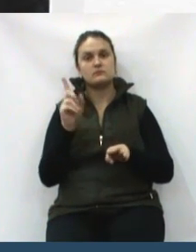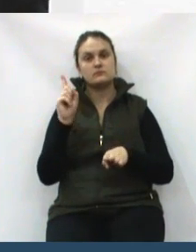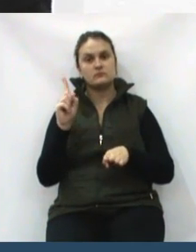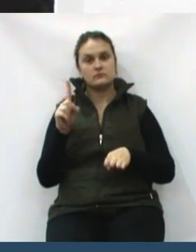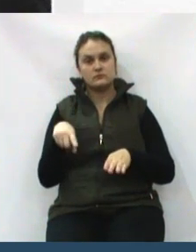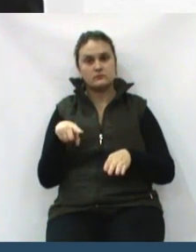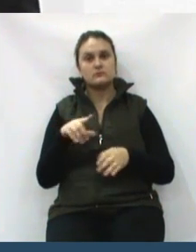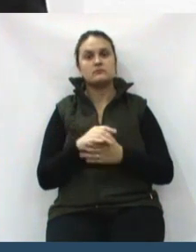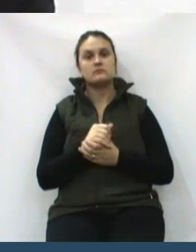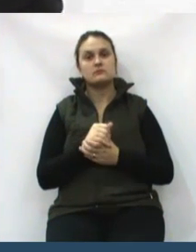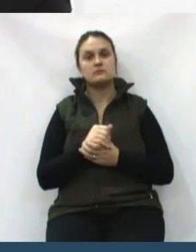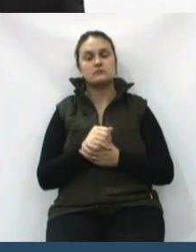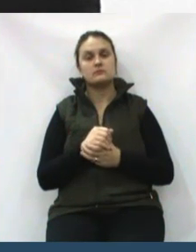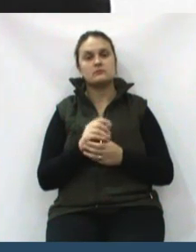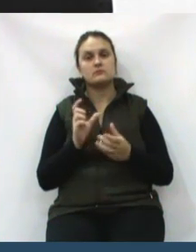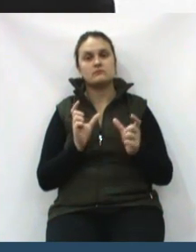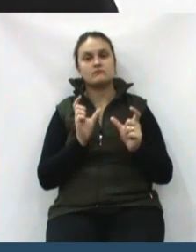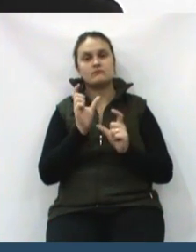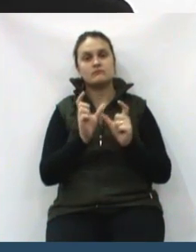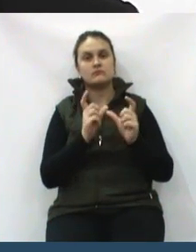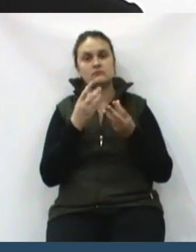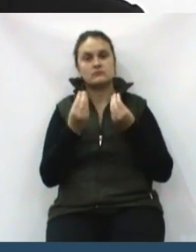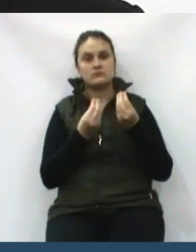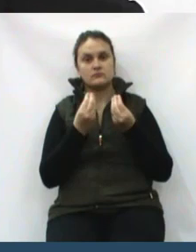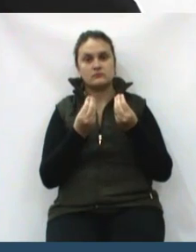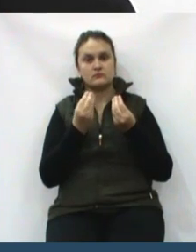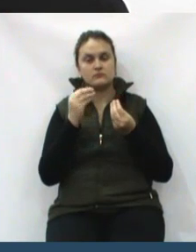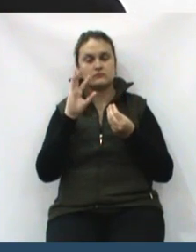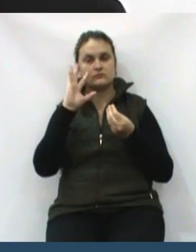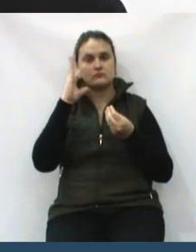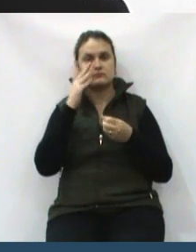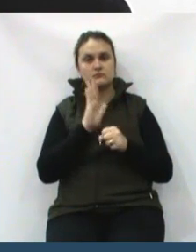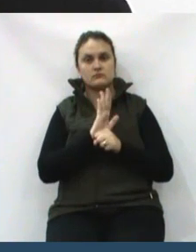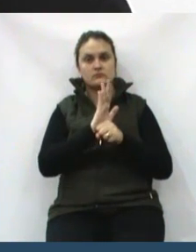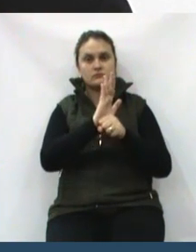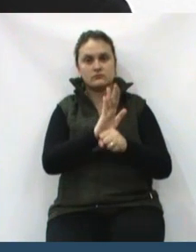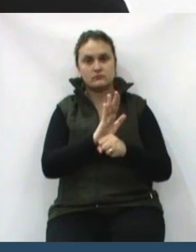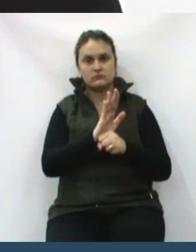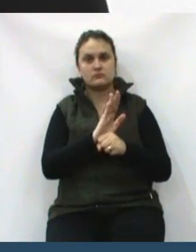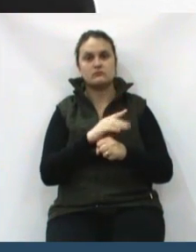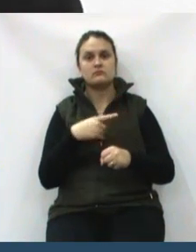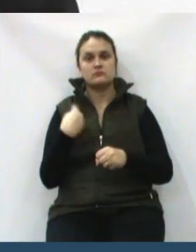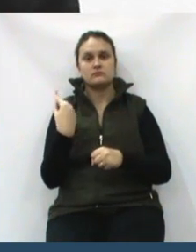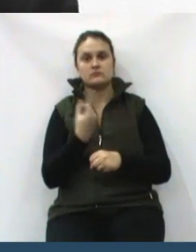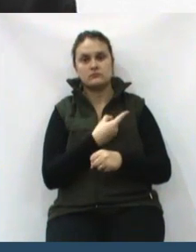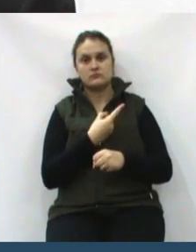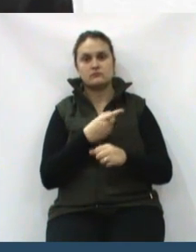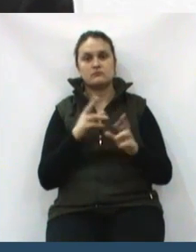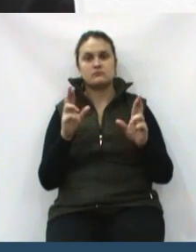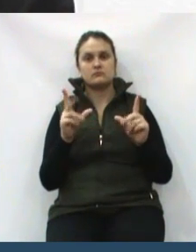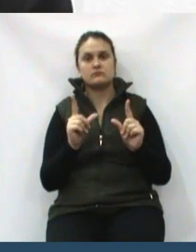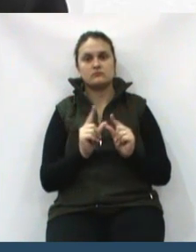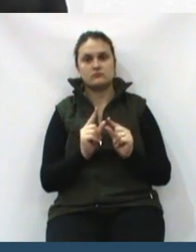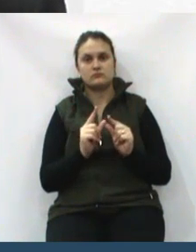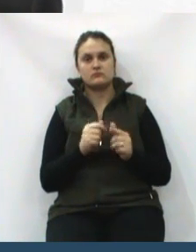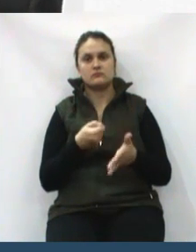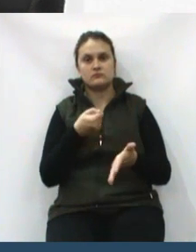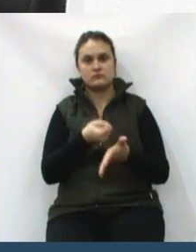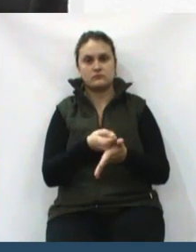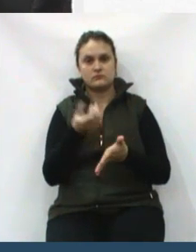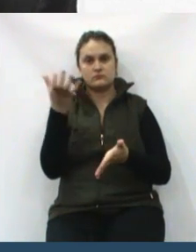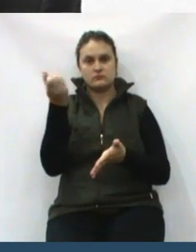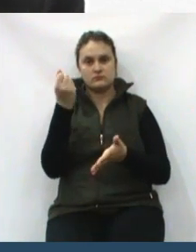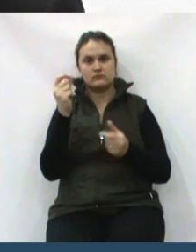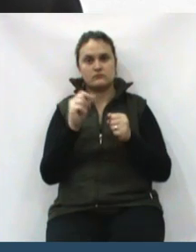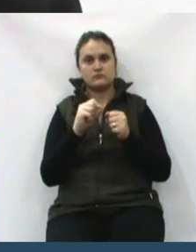seria uma pequena situação que iria auxiliar o nosso regime geral de previdência social. Além